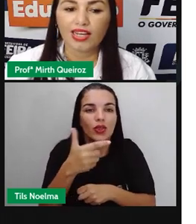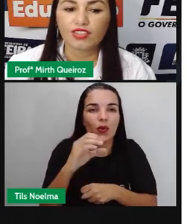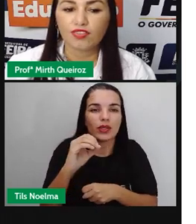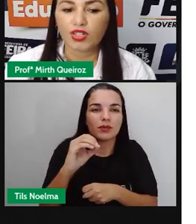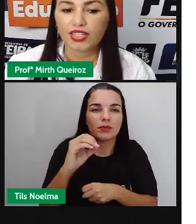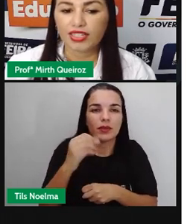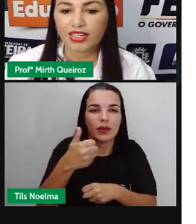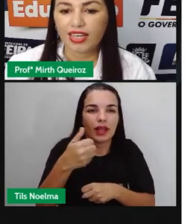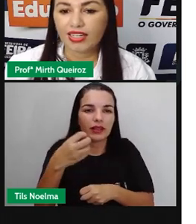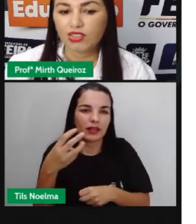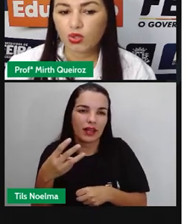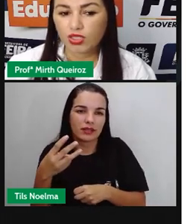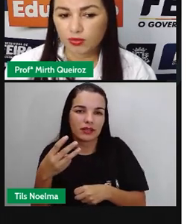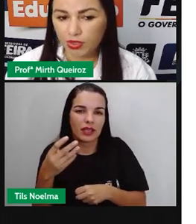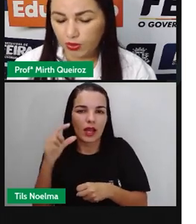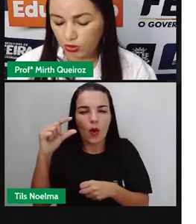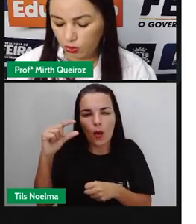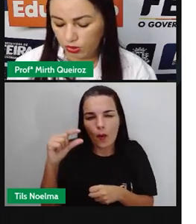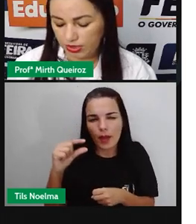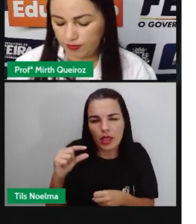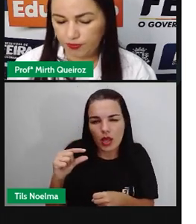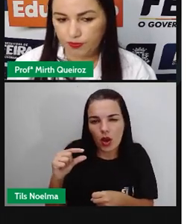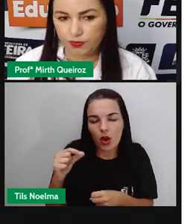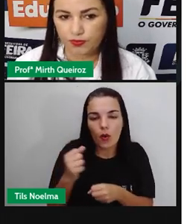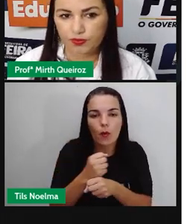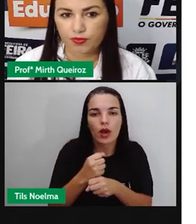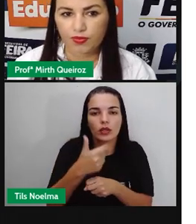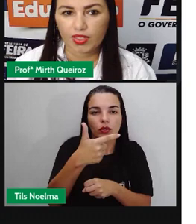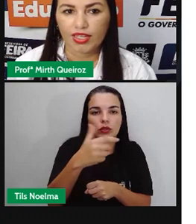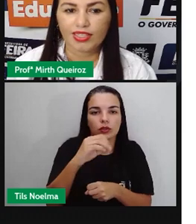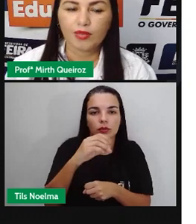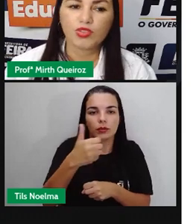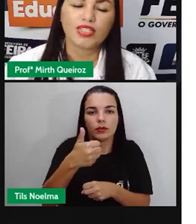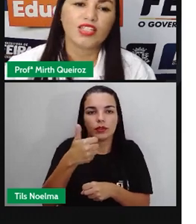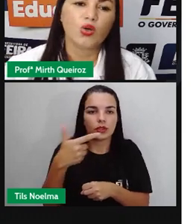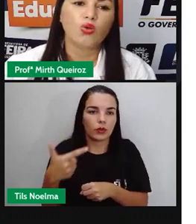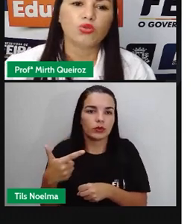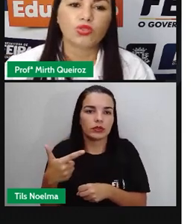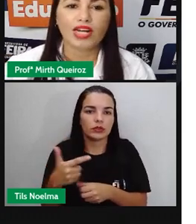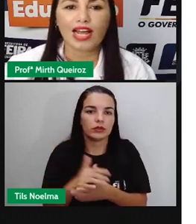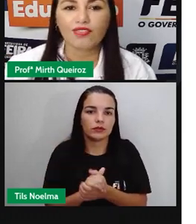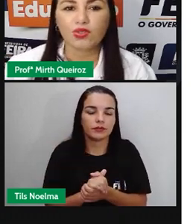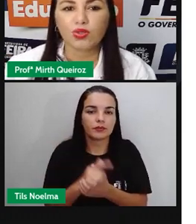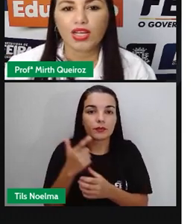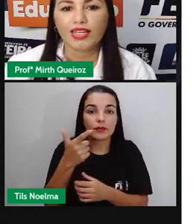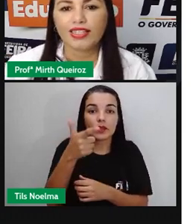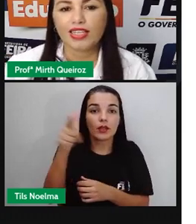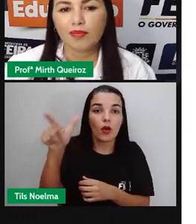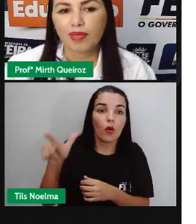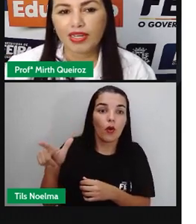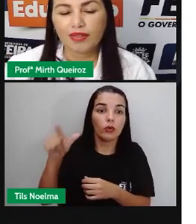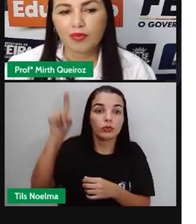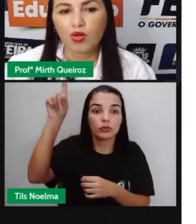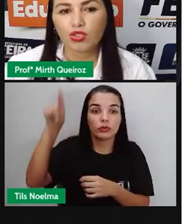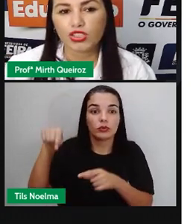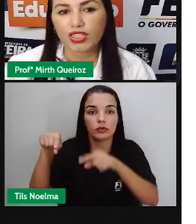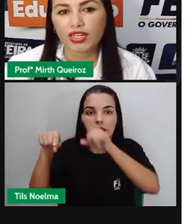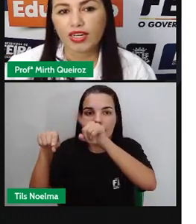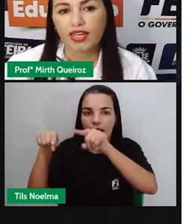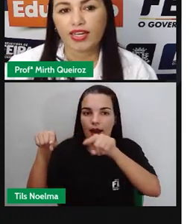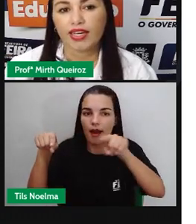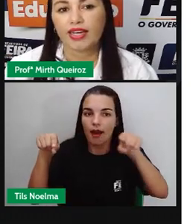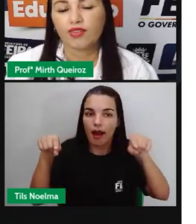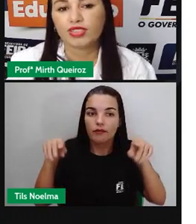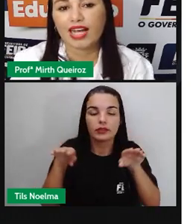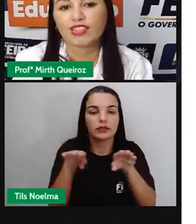menor quantidade foi aí em 2012 nós temos aqui outro gráfico e também